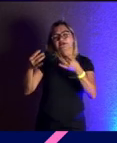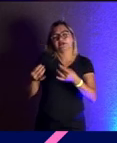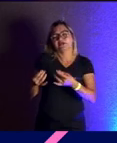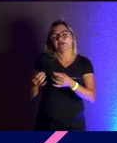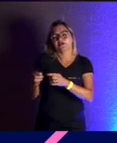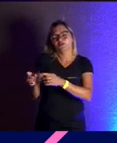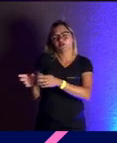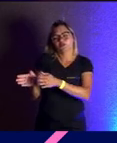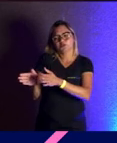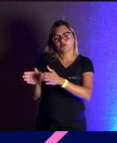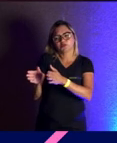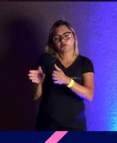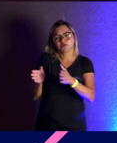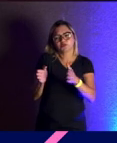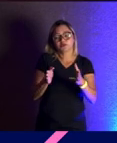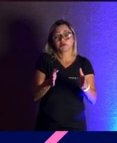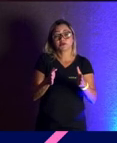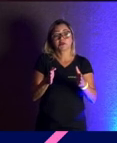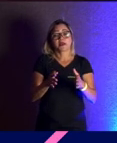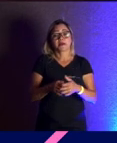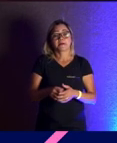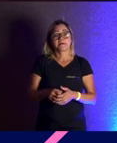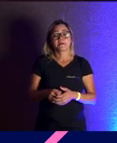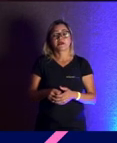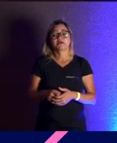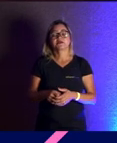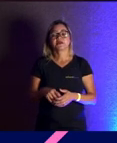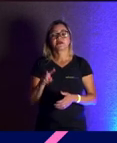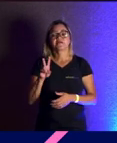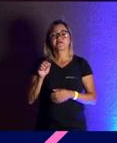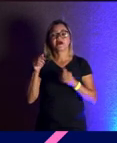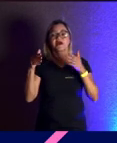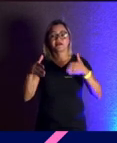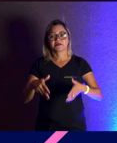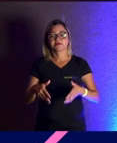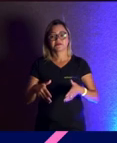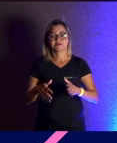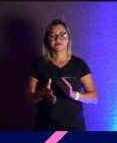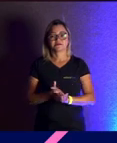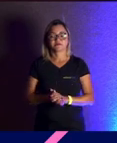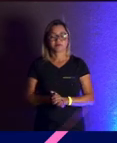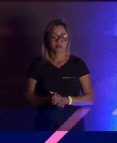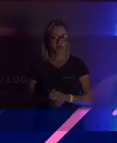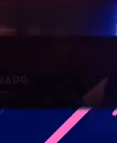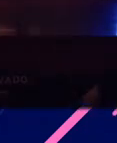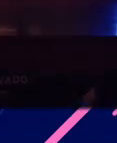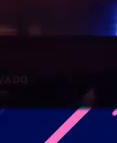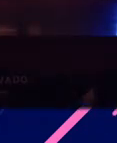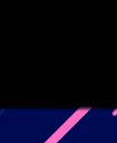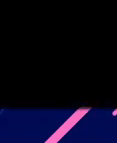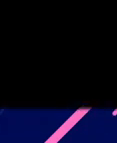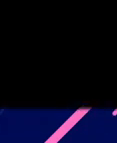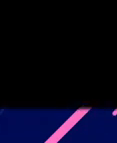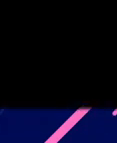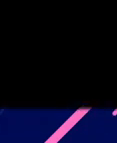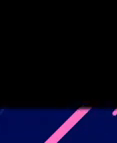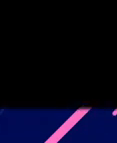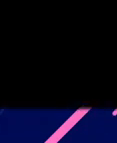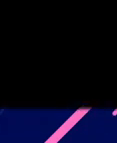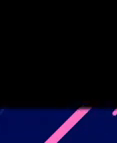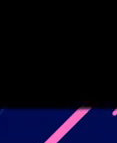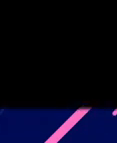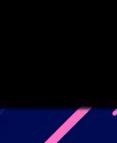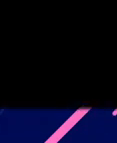gente tentar se produzir. Então, no nosso levantamento, a